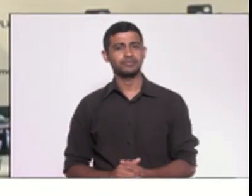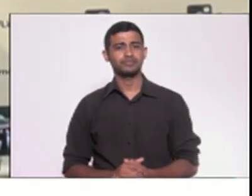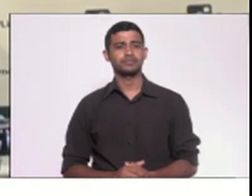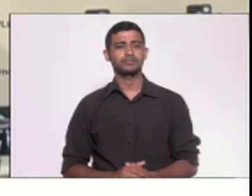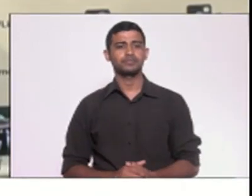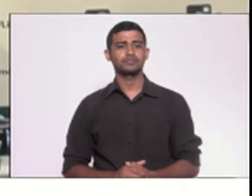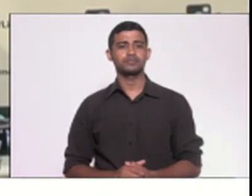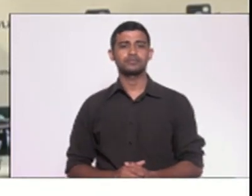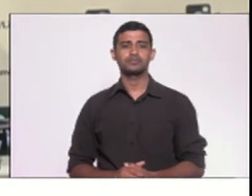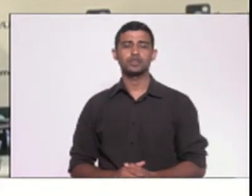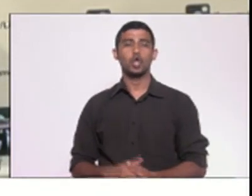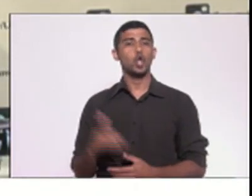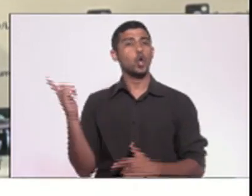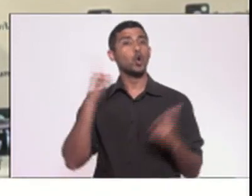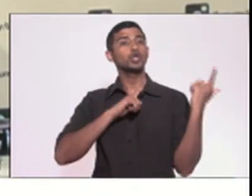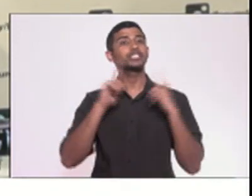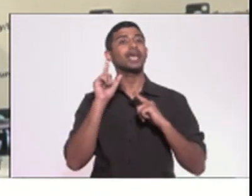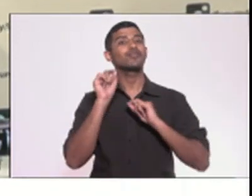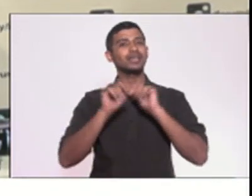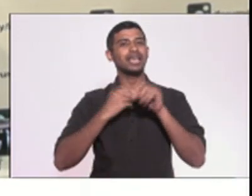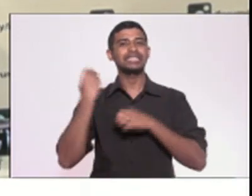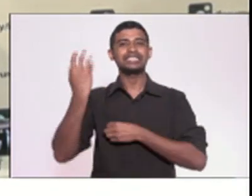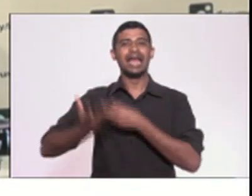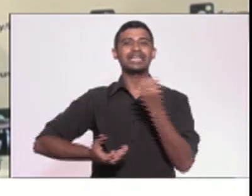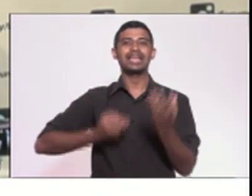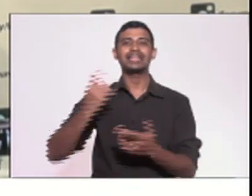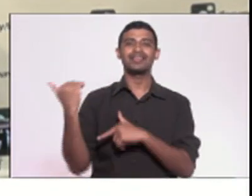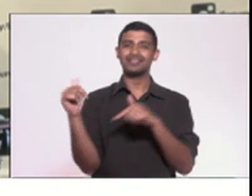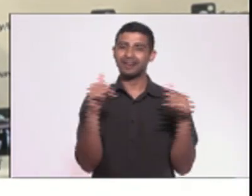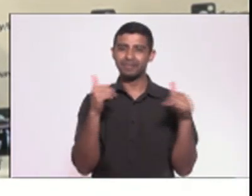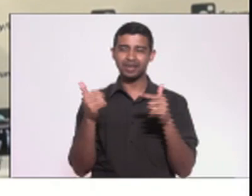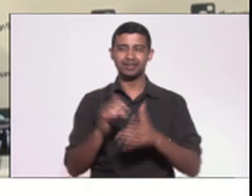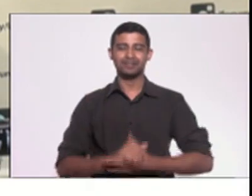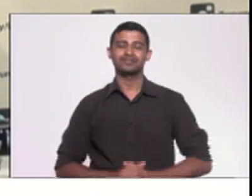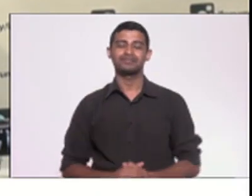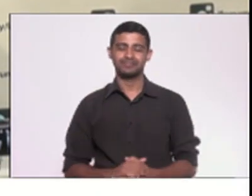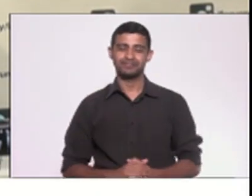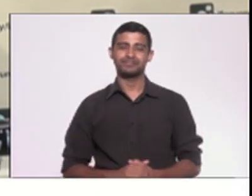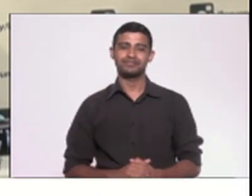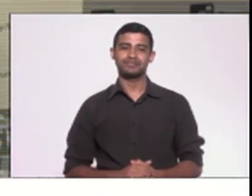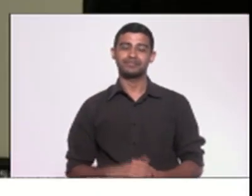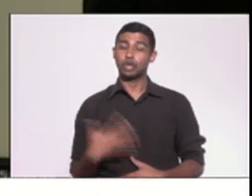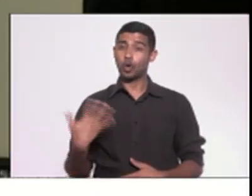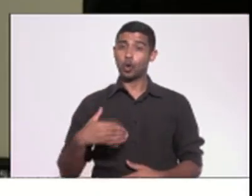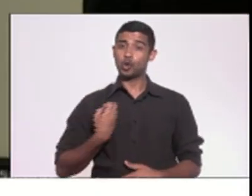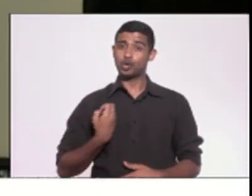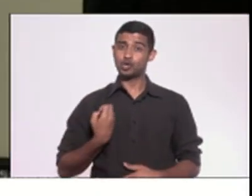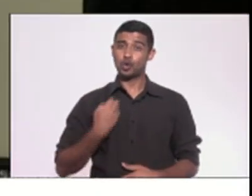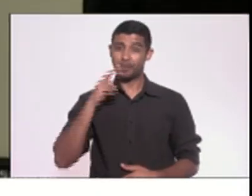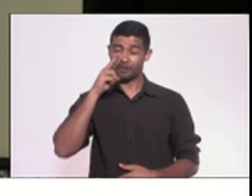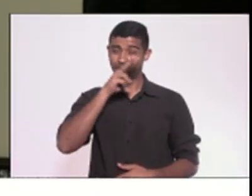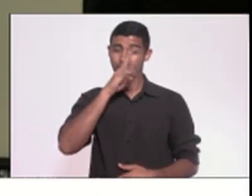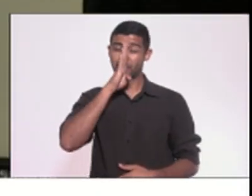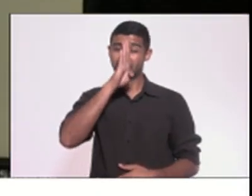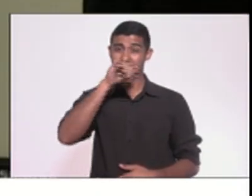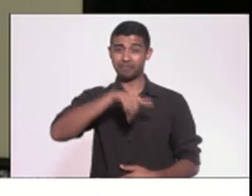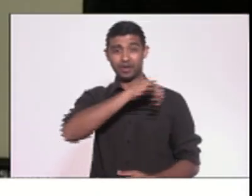a geração de empregos, que é um número muito grande, principalmente aqui no nosso estado.